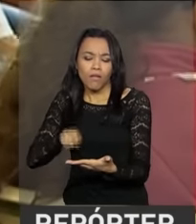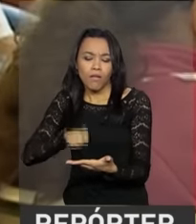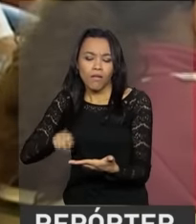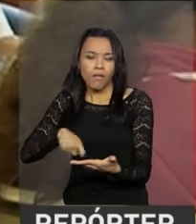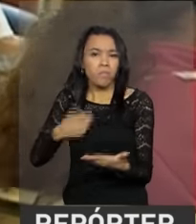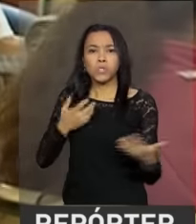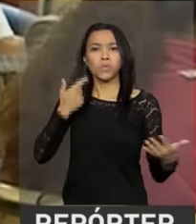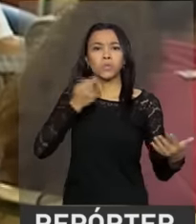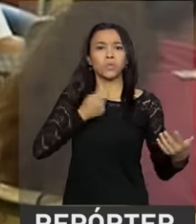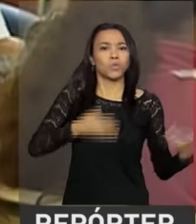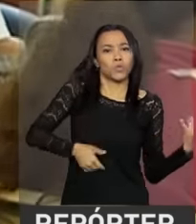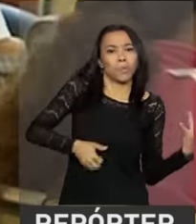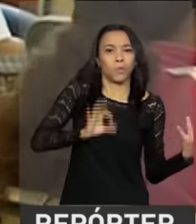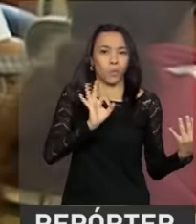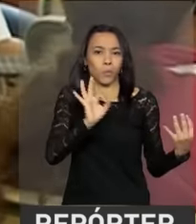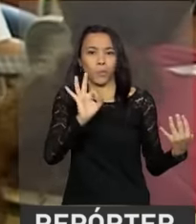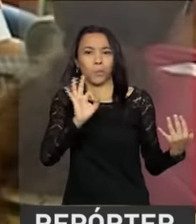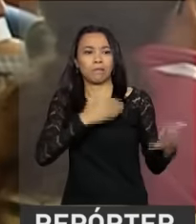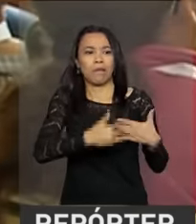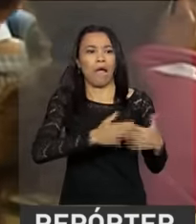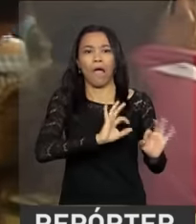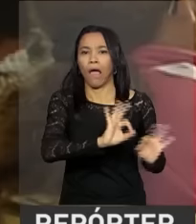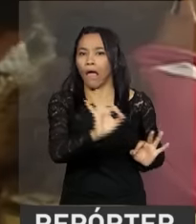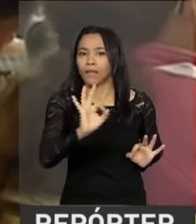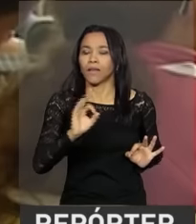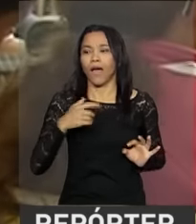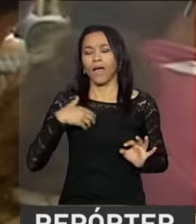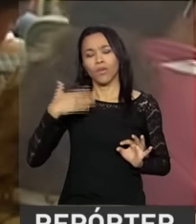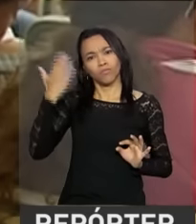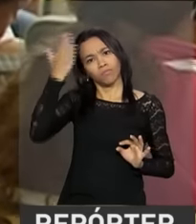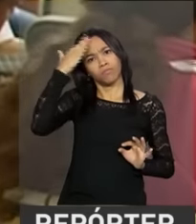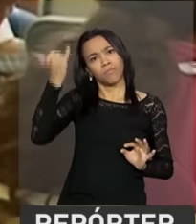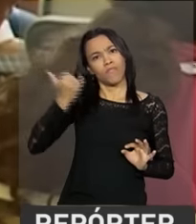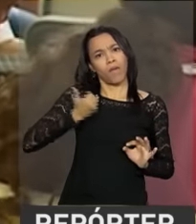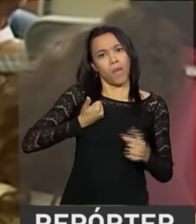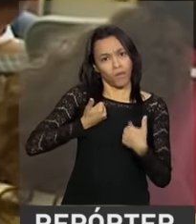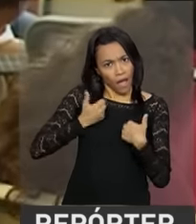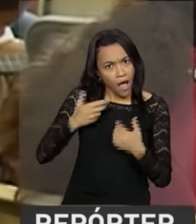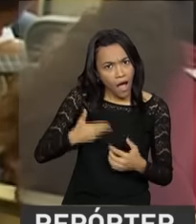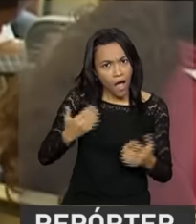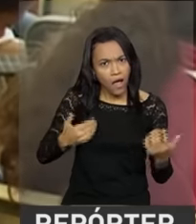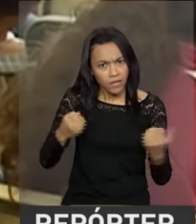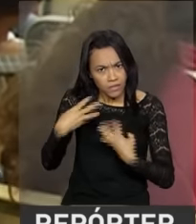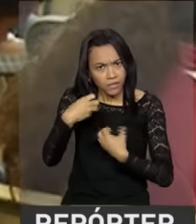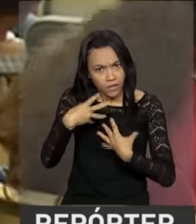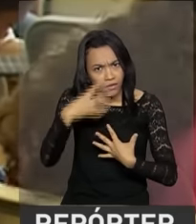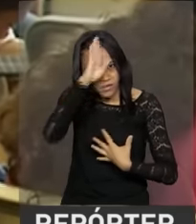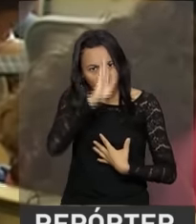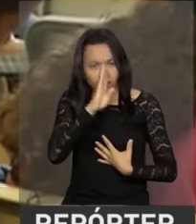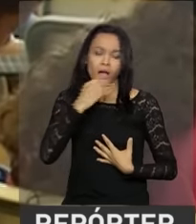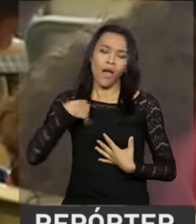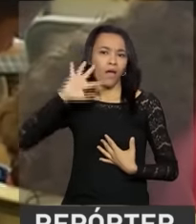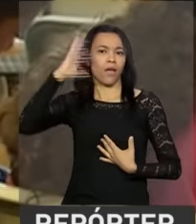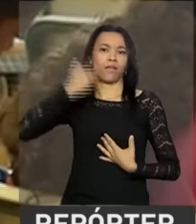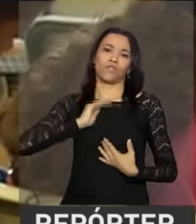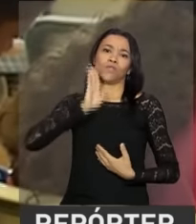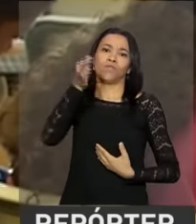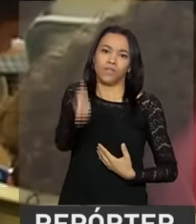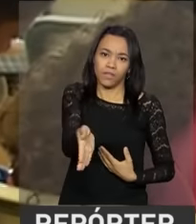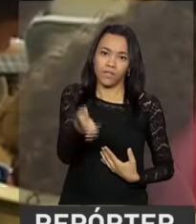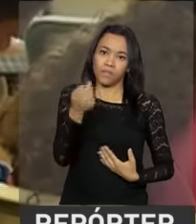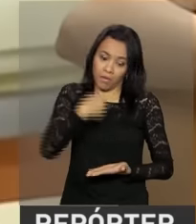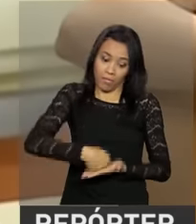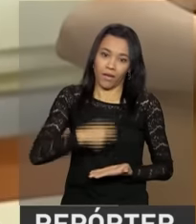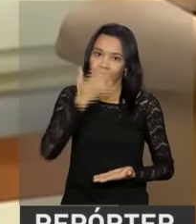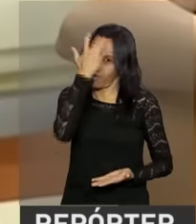Aí ele soube que tinha fazendo aula, que estava dando aula aqui, e gratuita, eu vim, né? Porque para pagar também